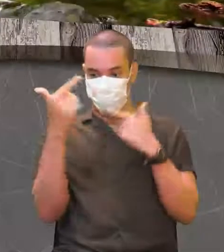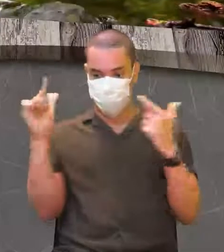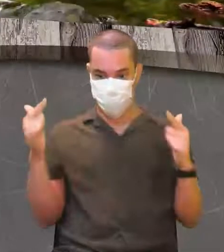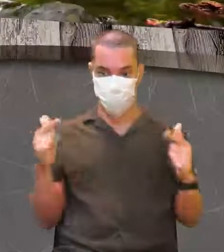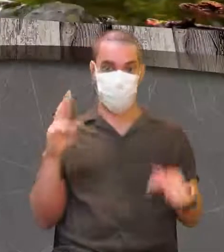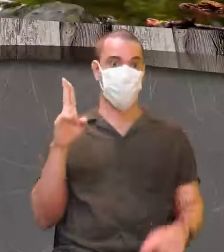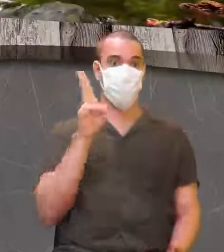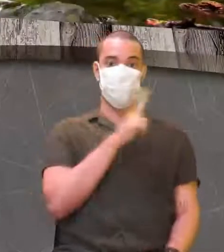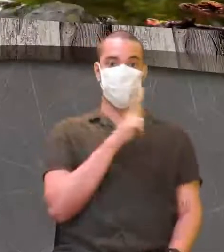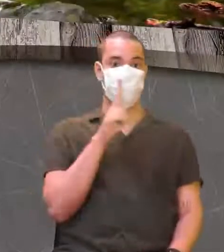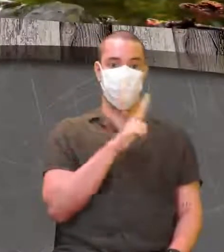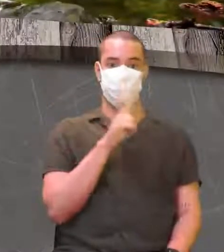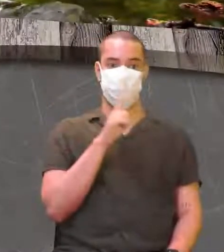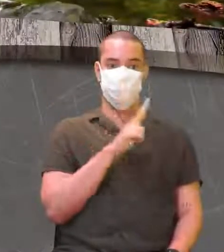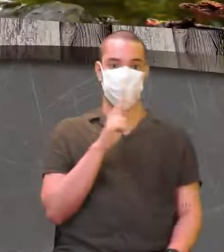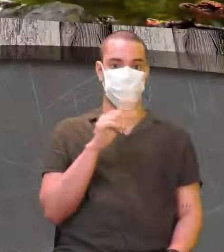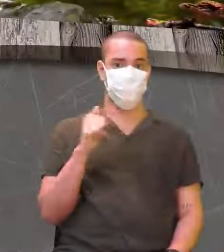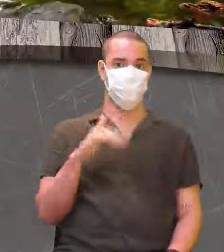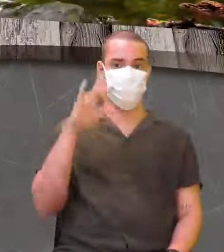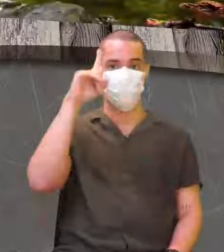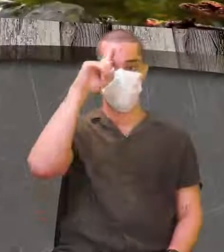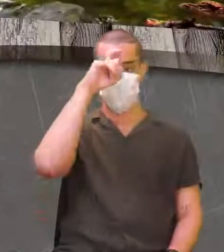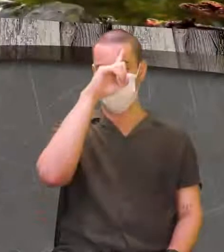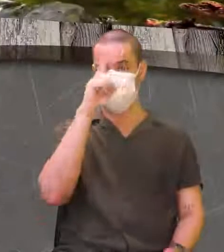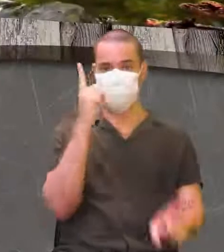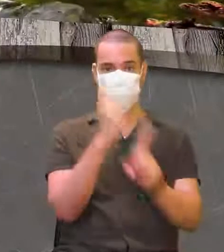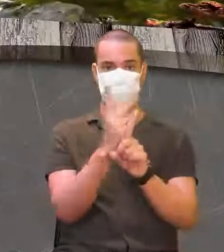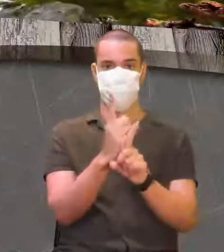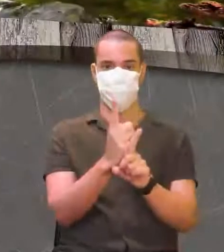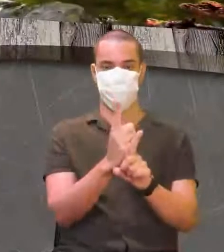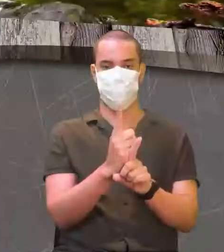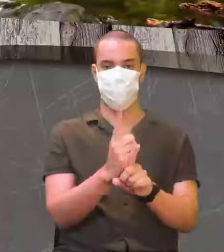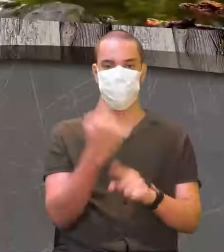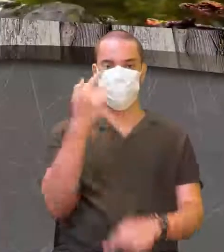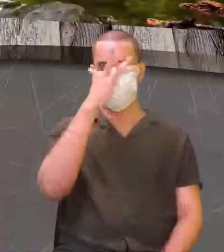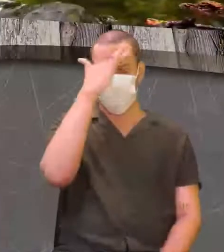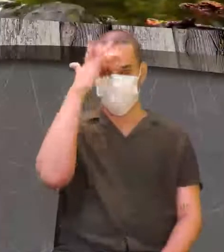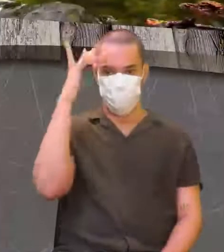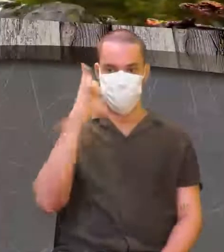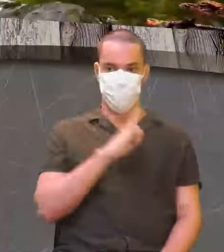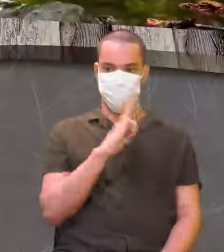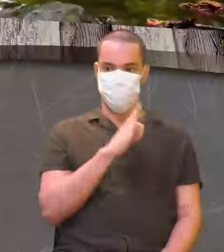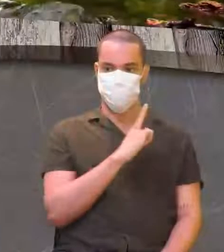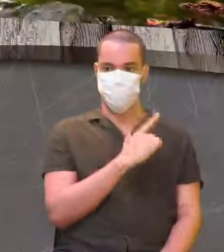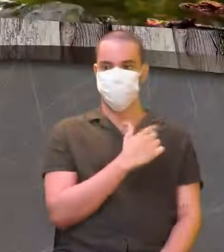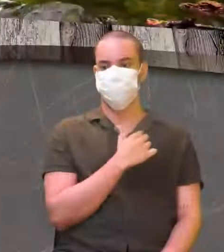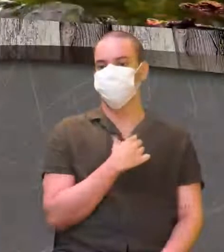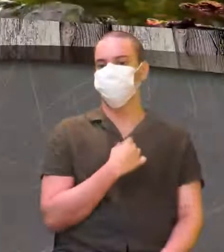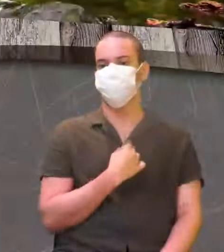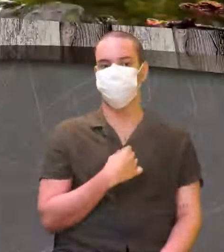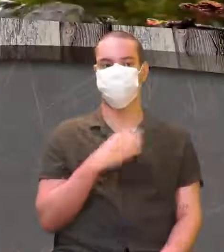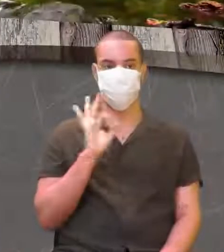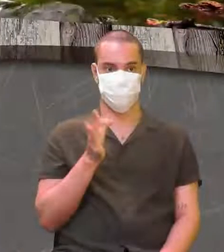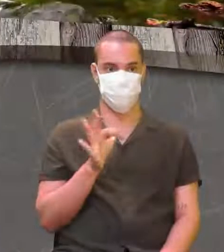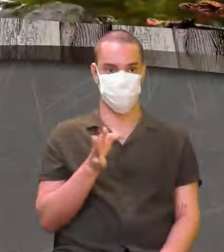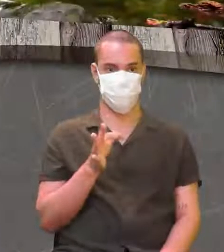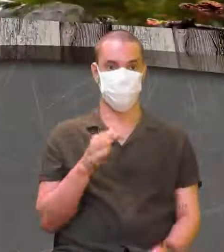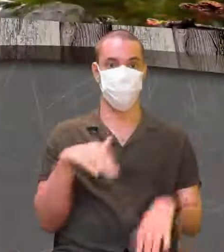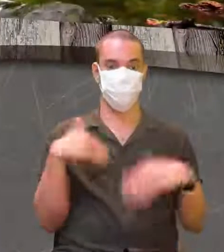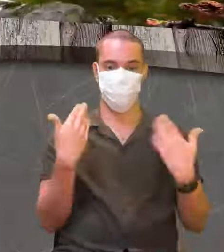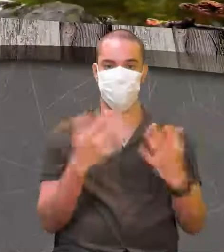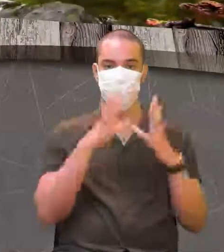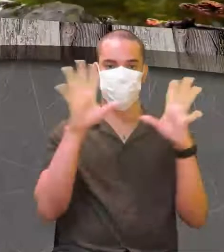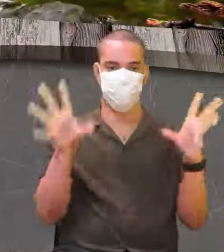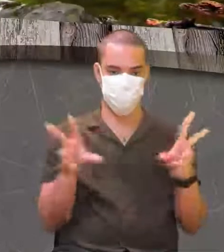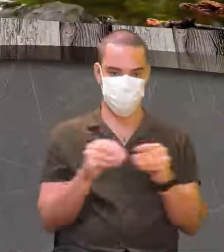no momento de emergência é mais difícil você encontrar com mais rapidez uma pessoa que tenha sangue O negativo. Tá bom, pessoal?